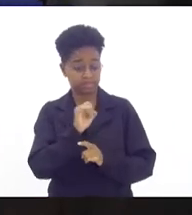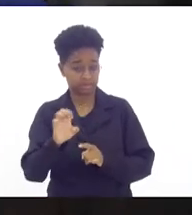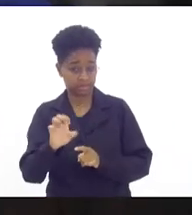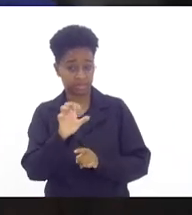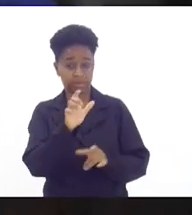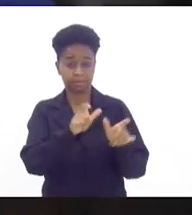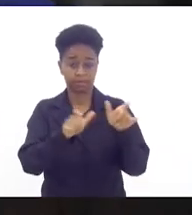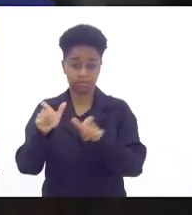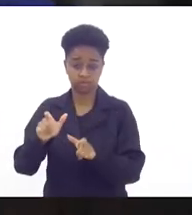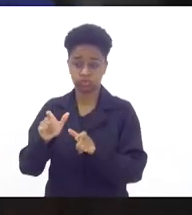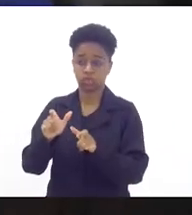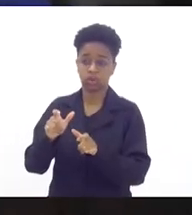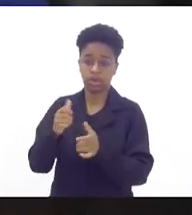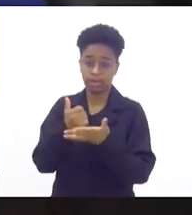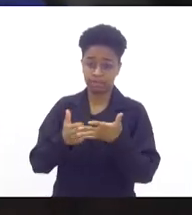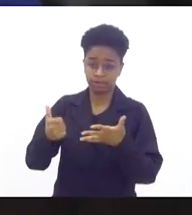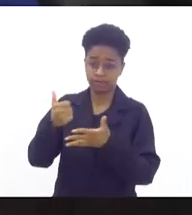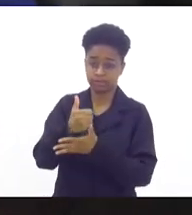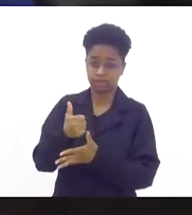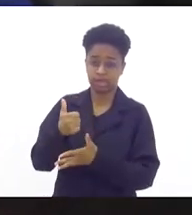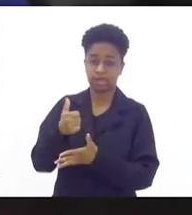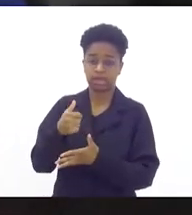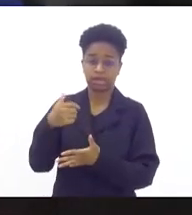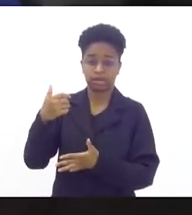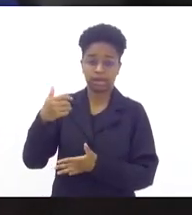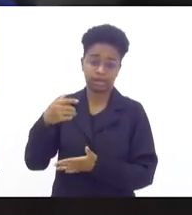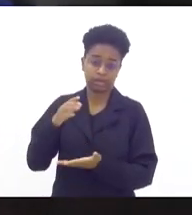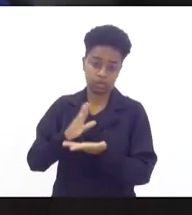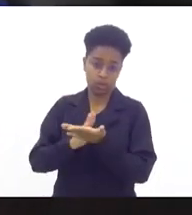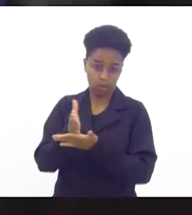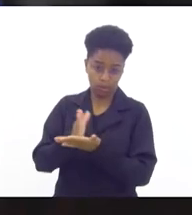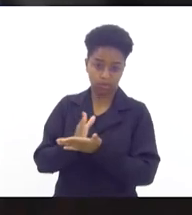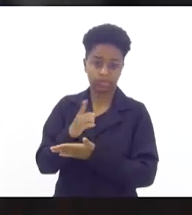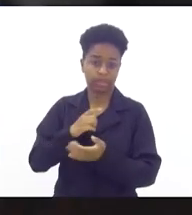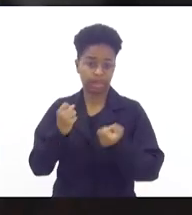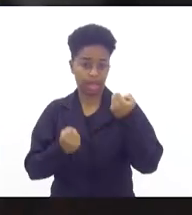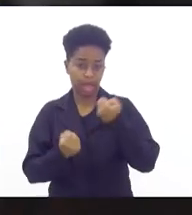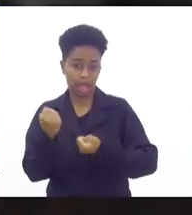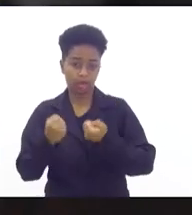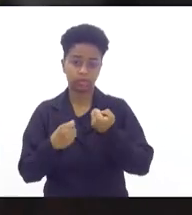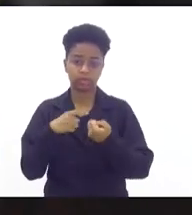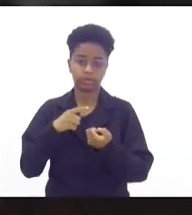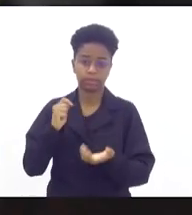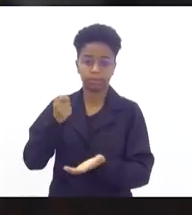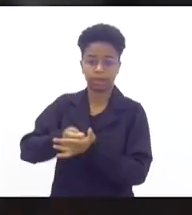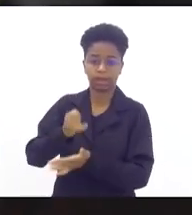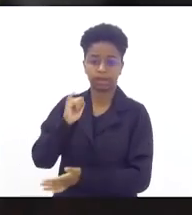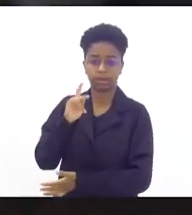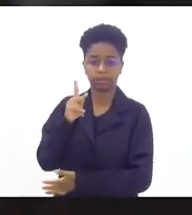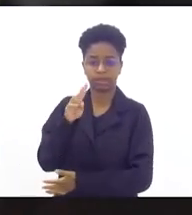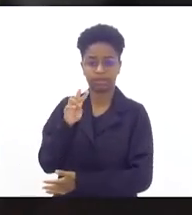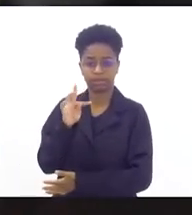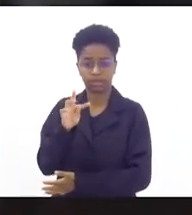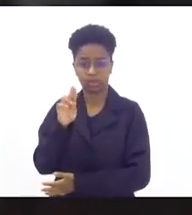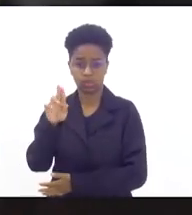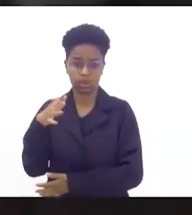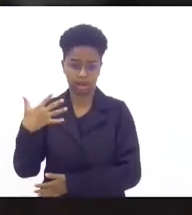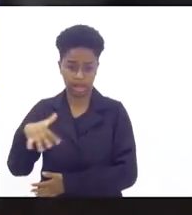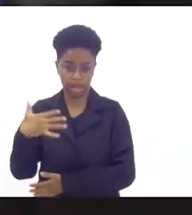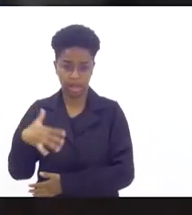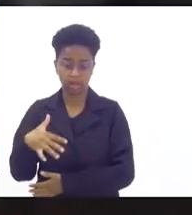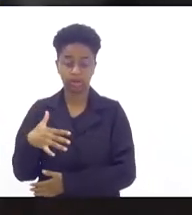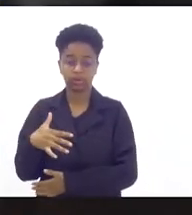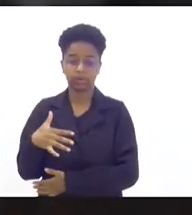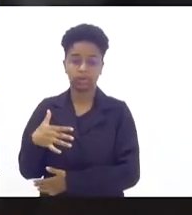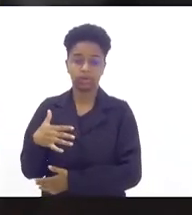tem carro que paga um bom IPTU que tem acesso ao Maracanã e agora está dificultoso